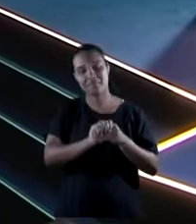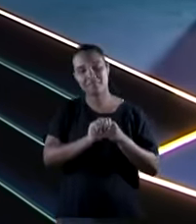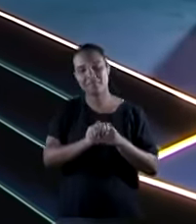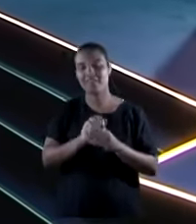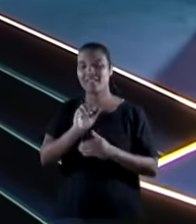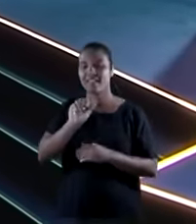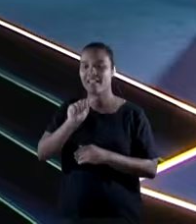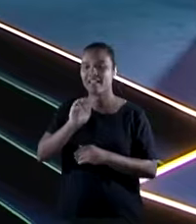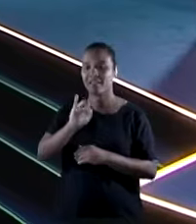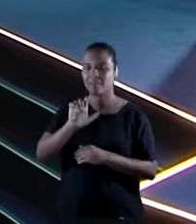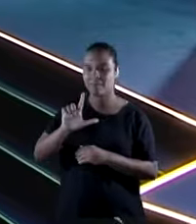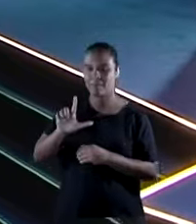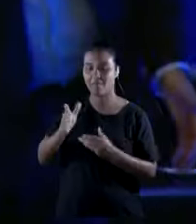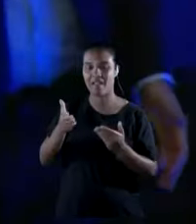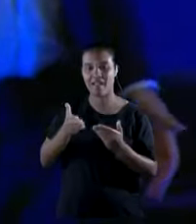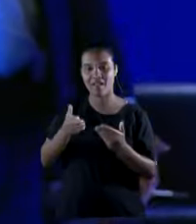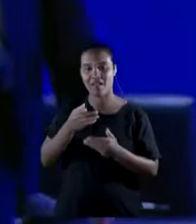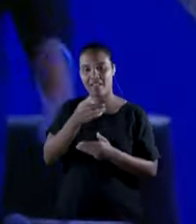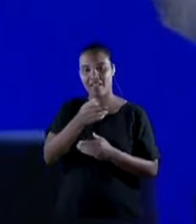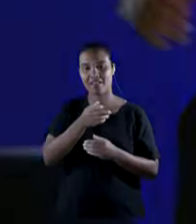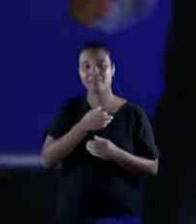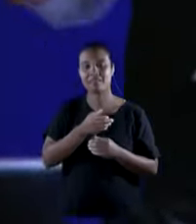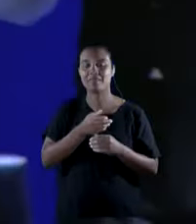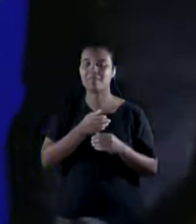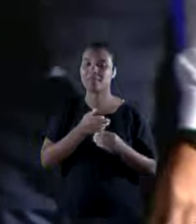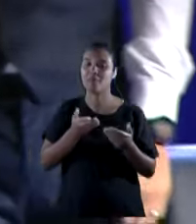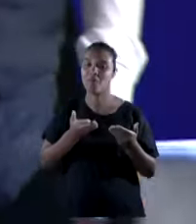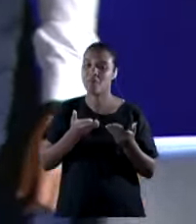comentaristas. Ele que estava na seleção.